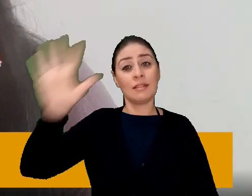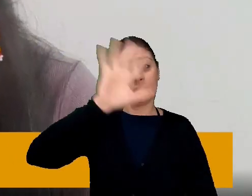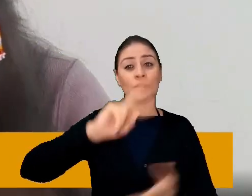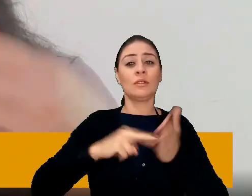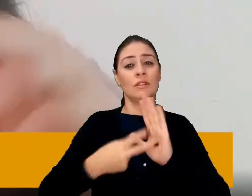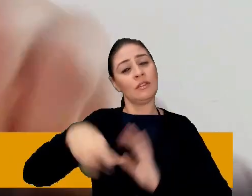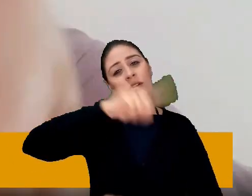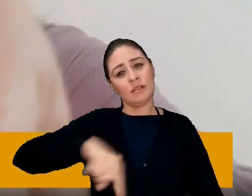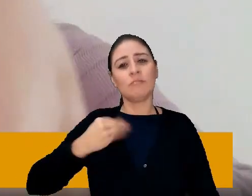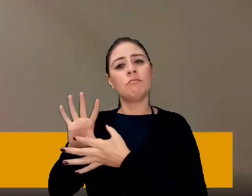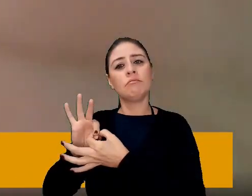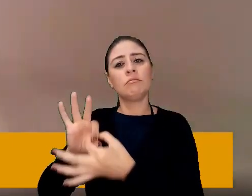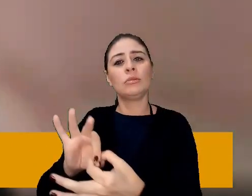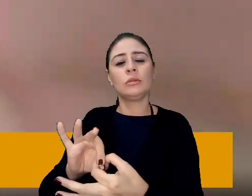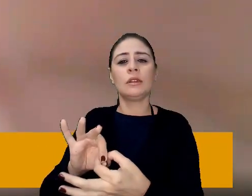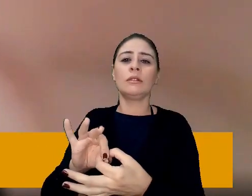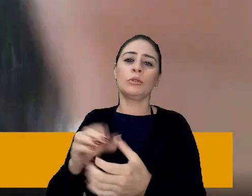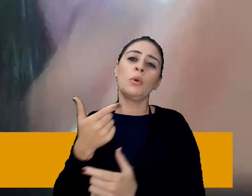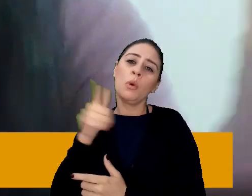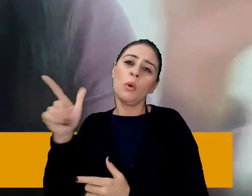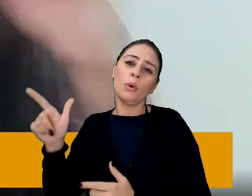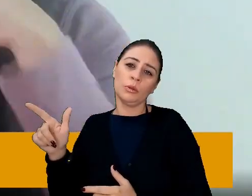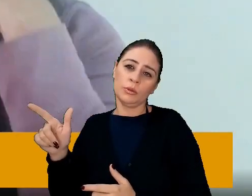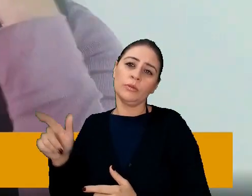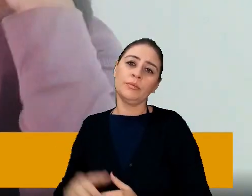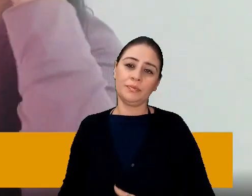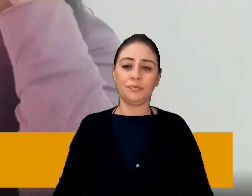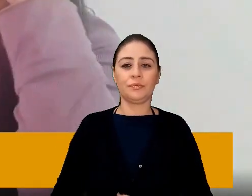existe em contexto urbano ou não, entendeu?